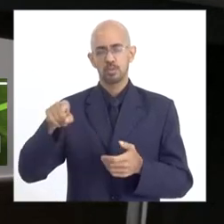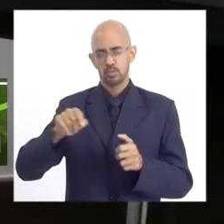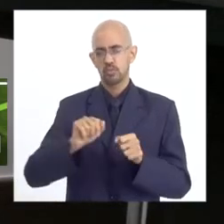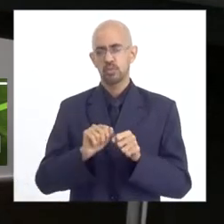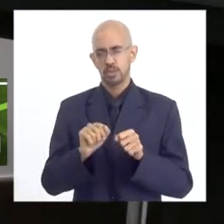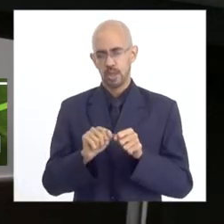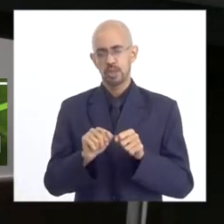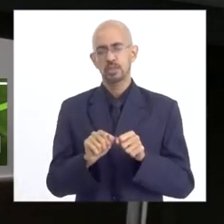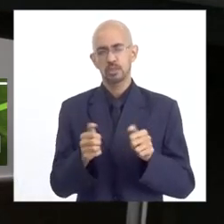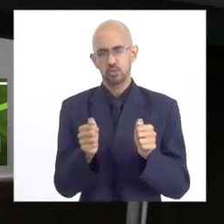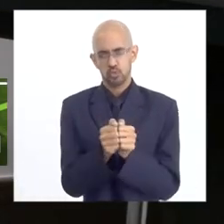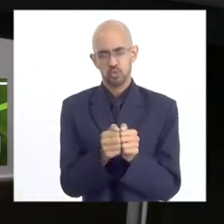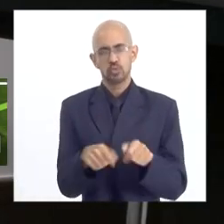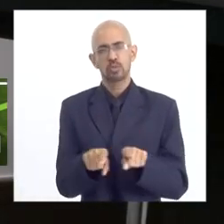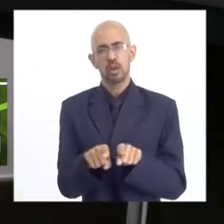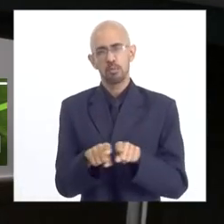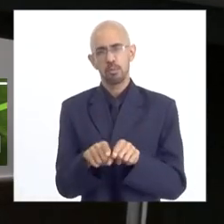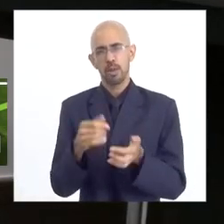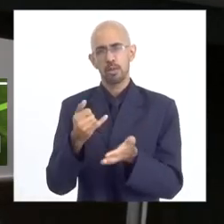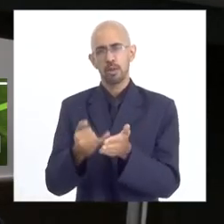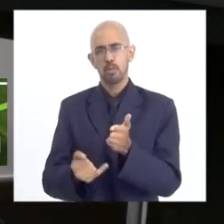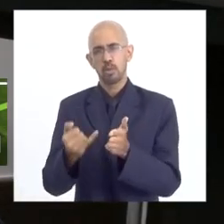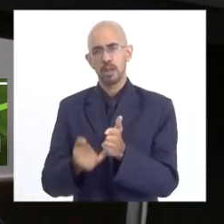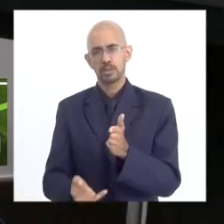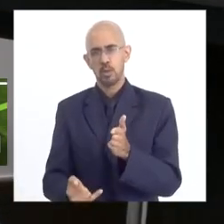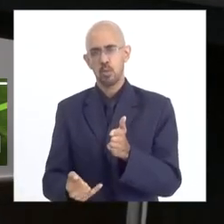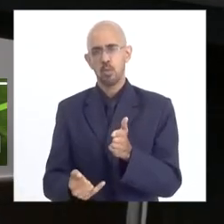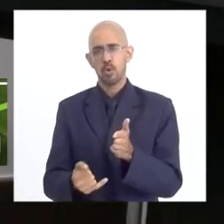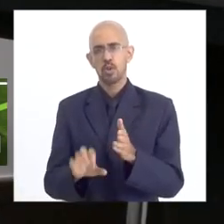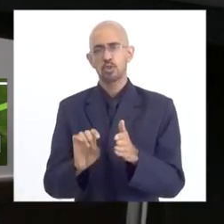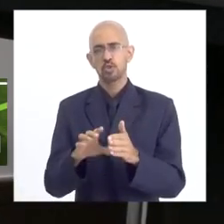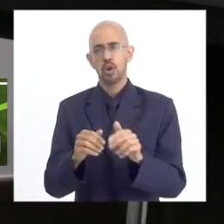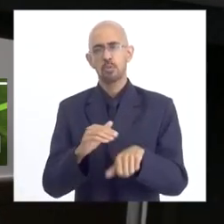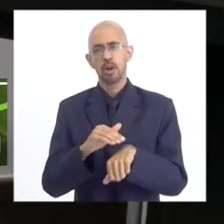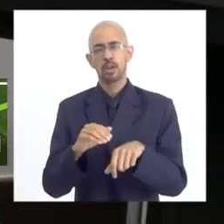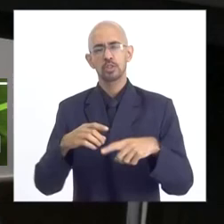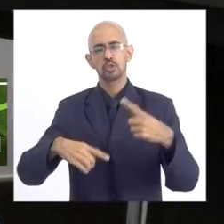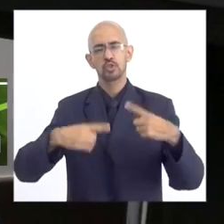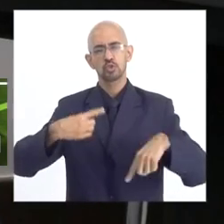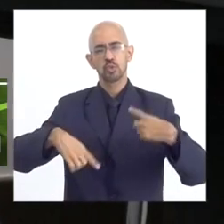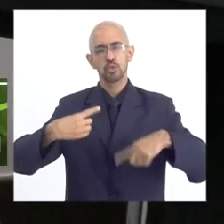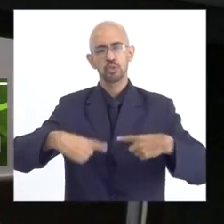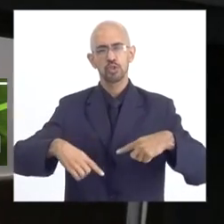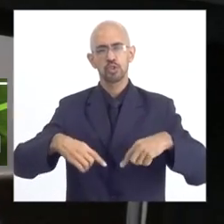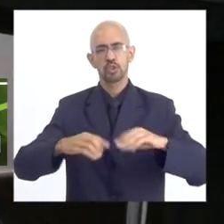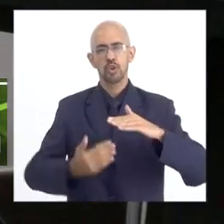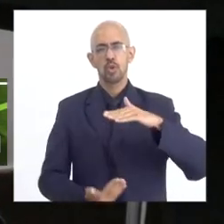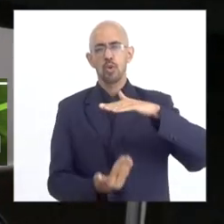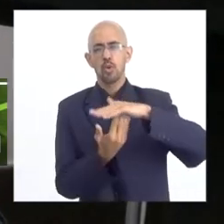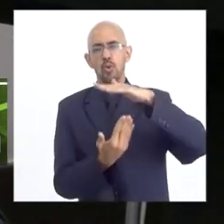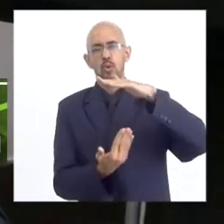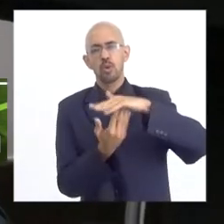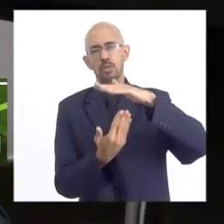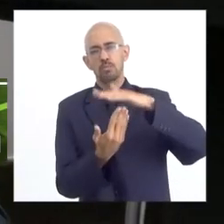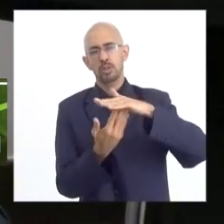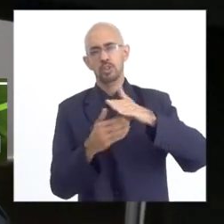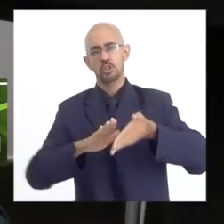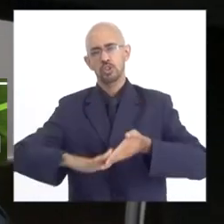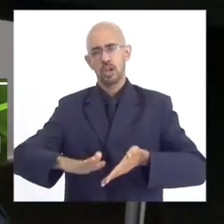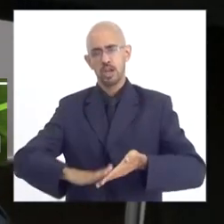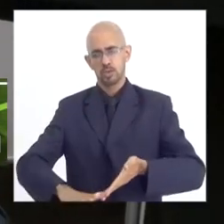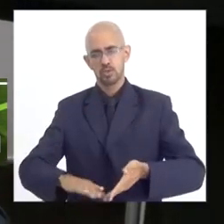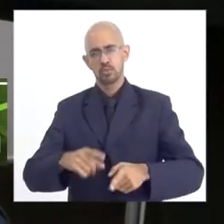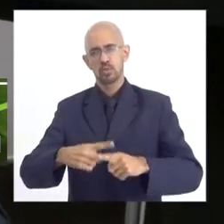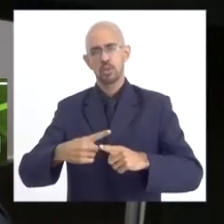com tributação, só para discutir teto de gastos, secretário. Porque é um conceito novo em